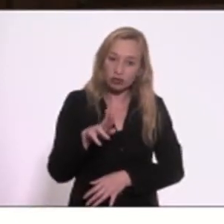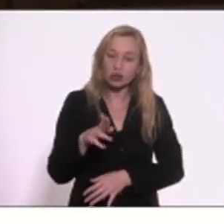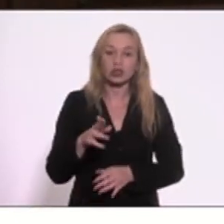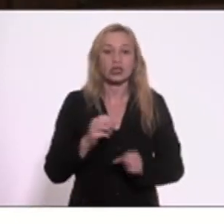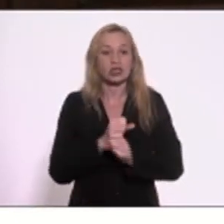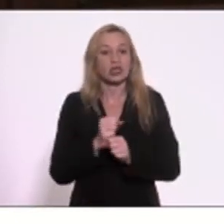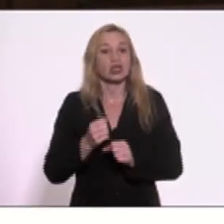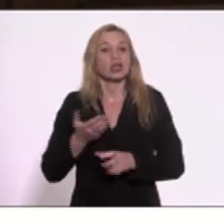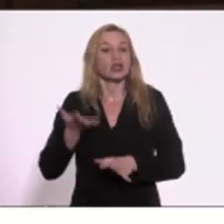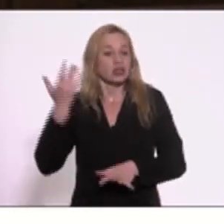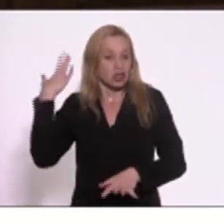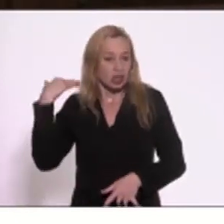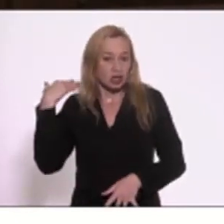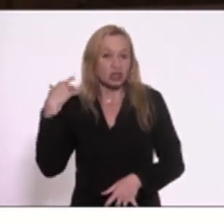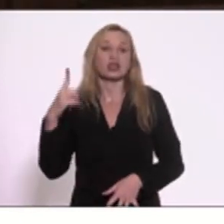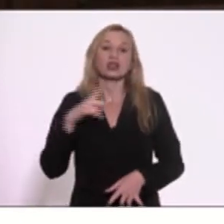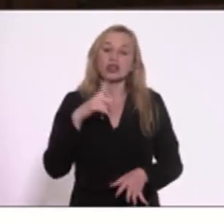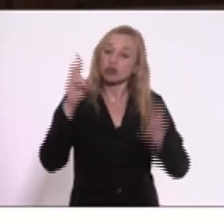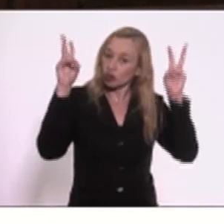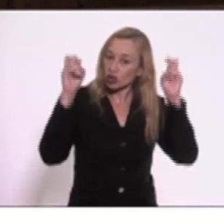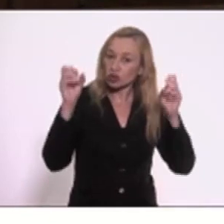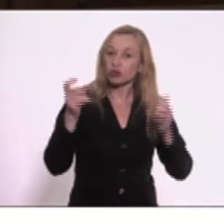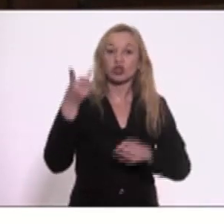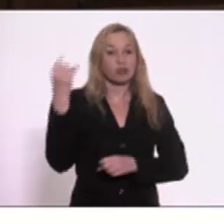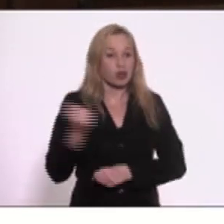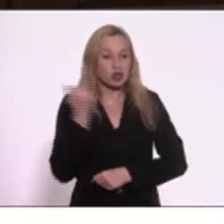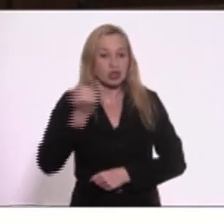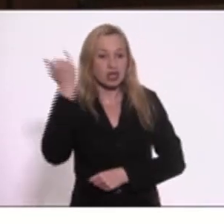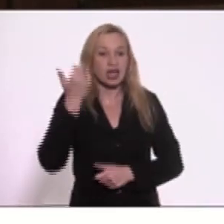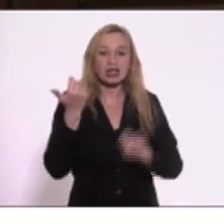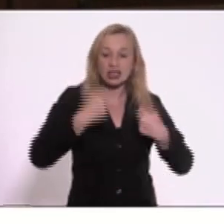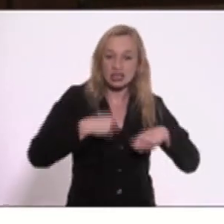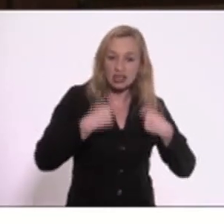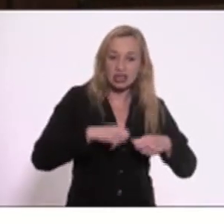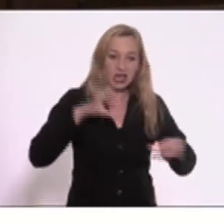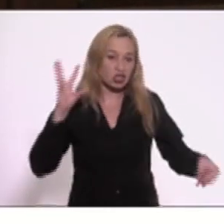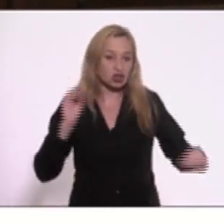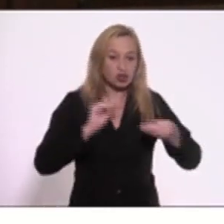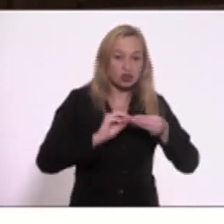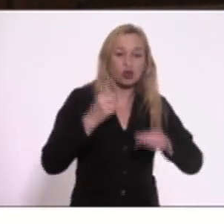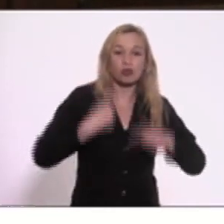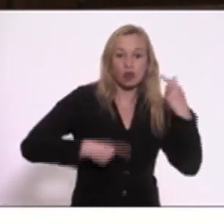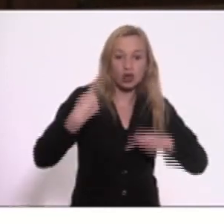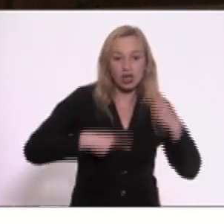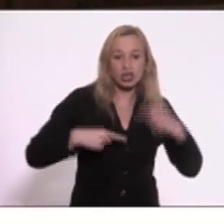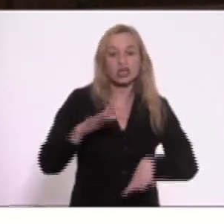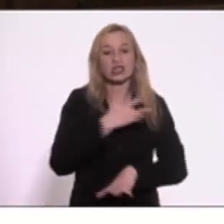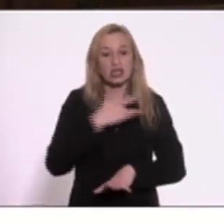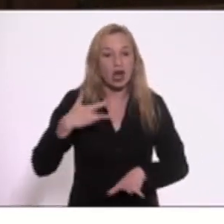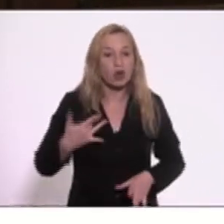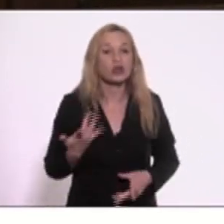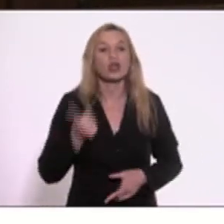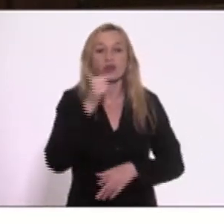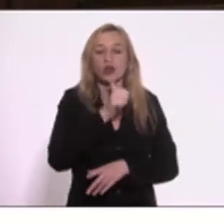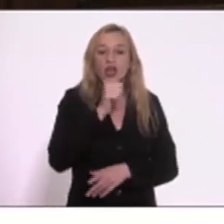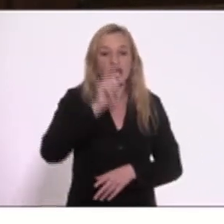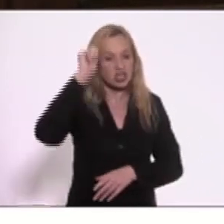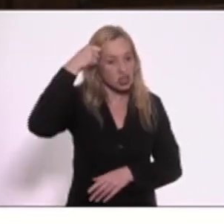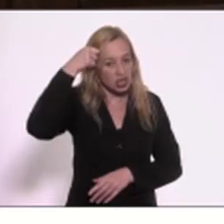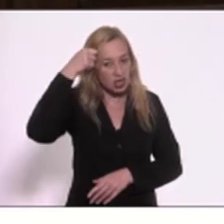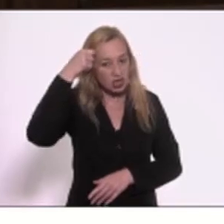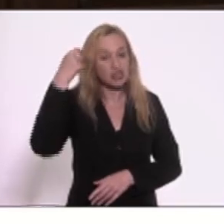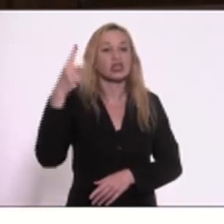Flávio, que trata de uma matéria importantíssima, que é a necessidade de instituir uma política de atenção em saúde para as mulheres negras, porque tem